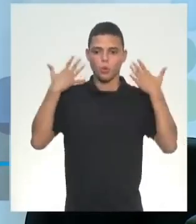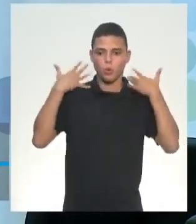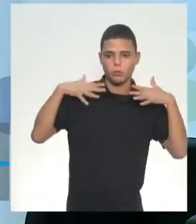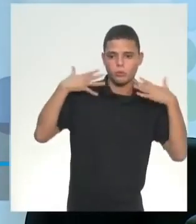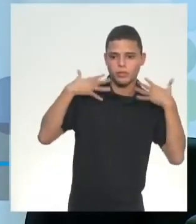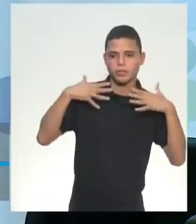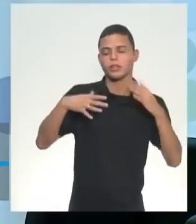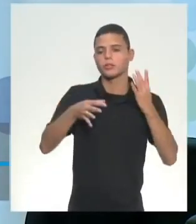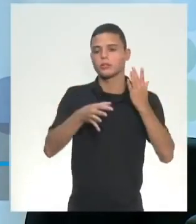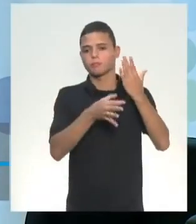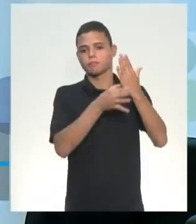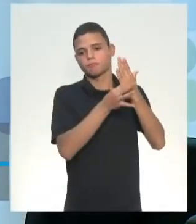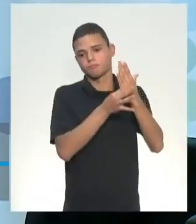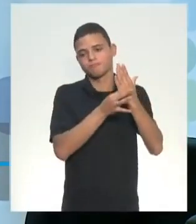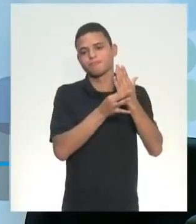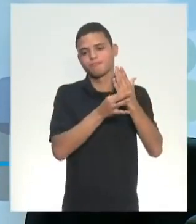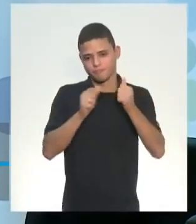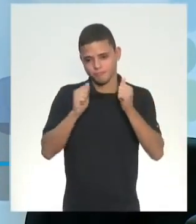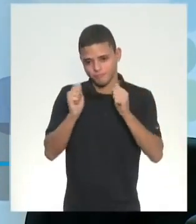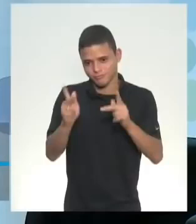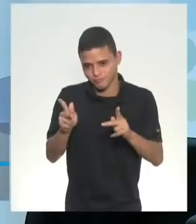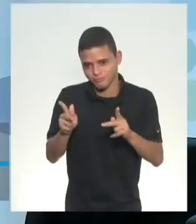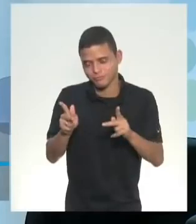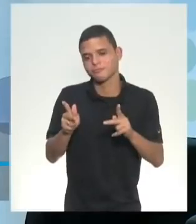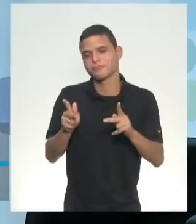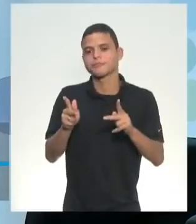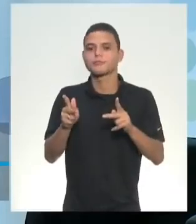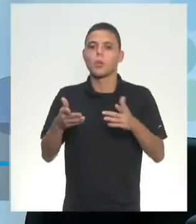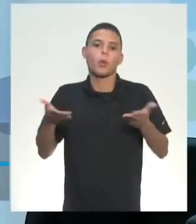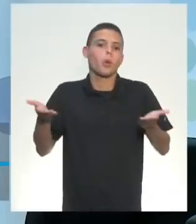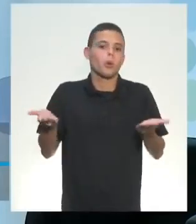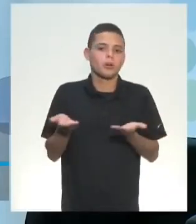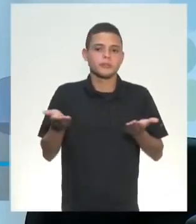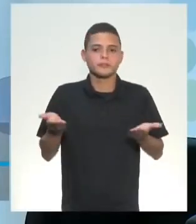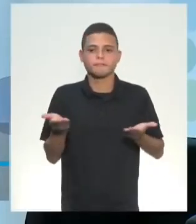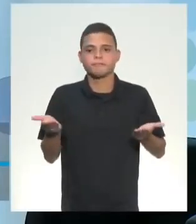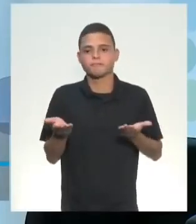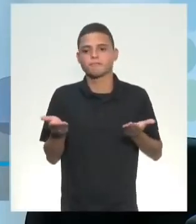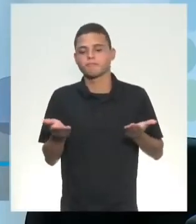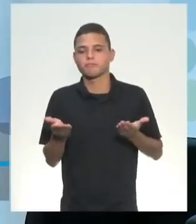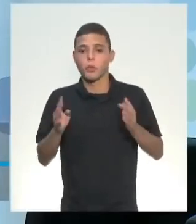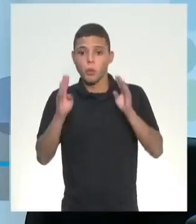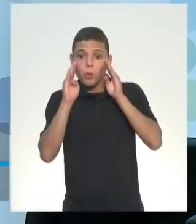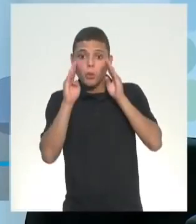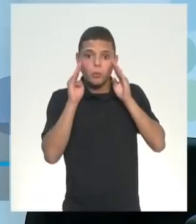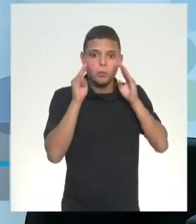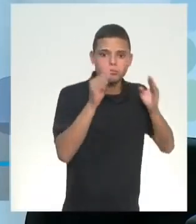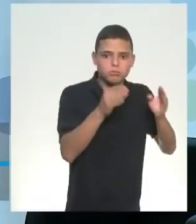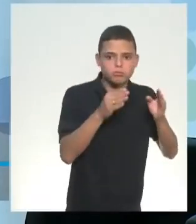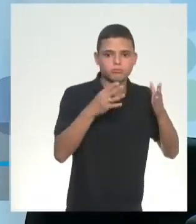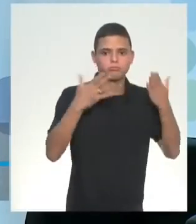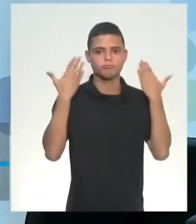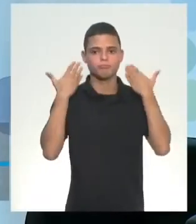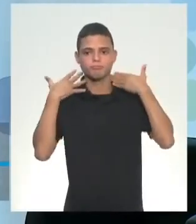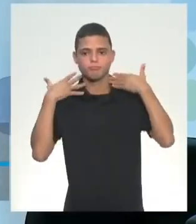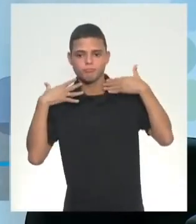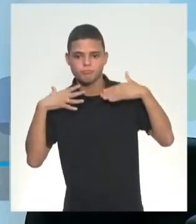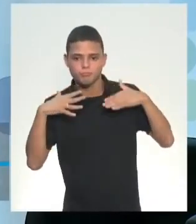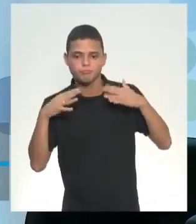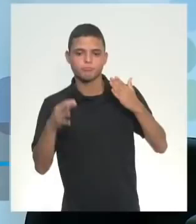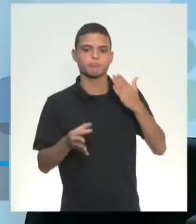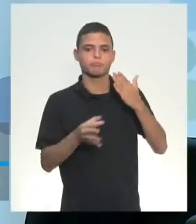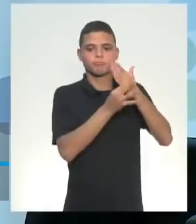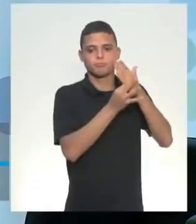e naturalismo, tá bom? Então, hoje, a gente foca mais no realismo e naturalismo.